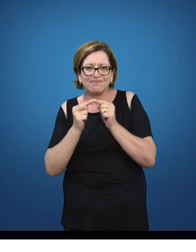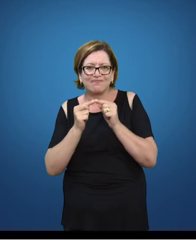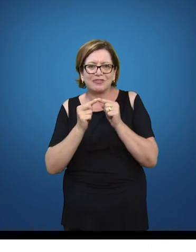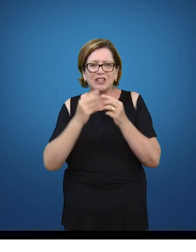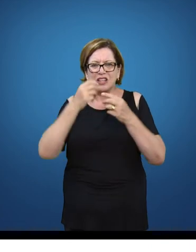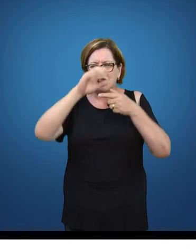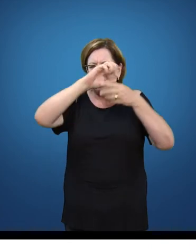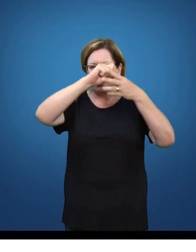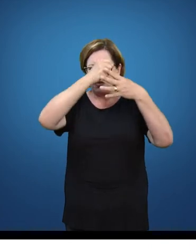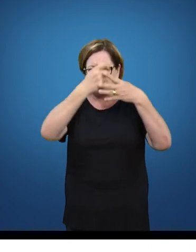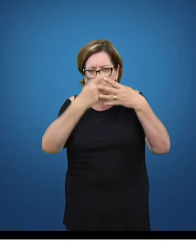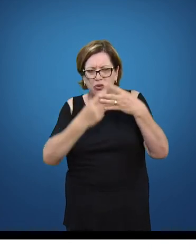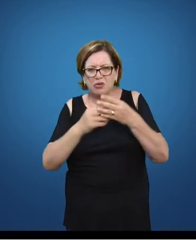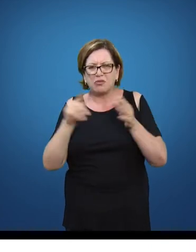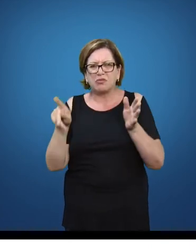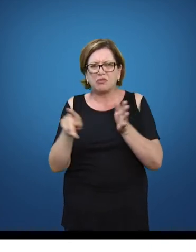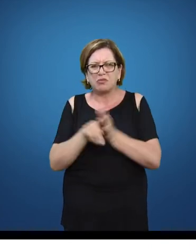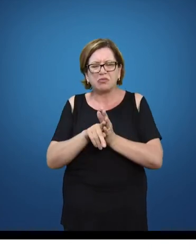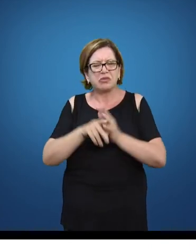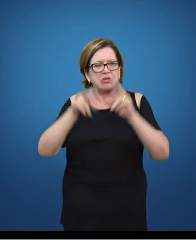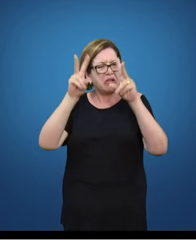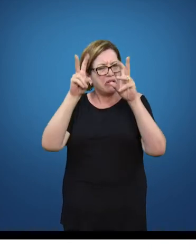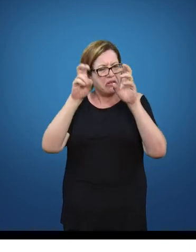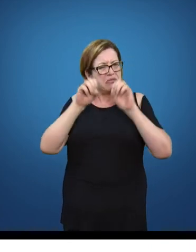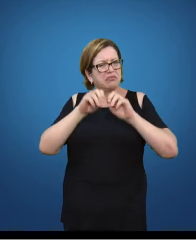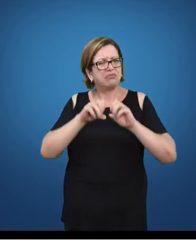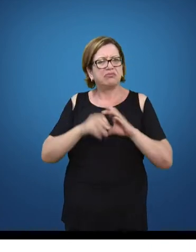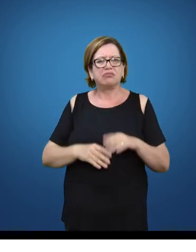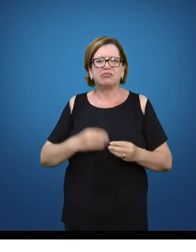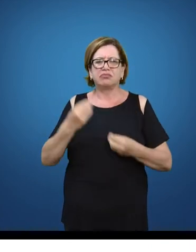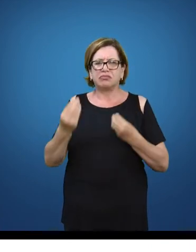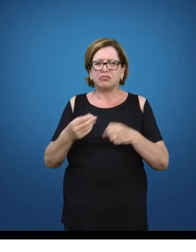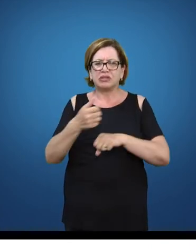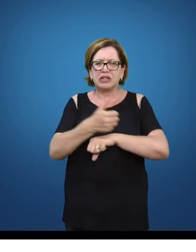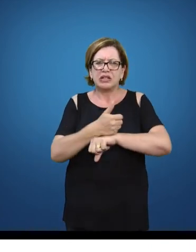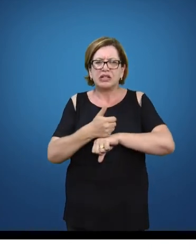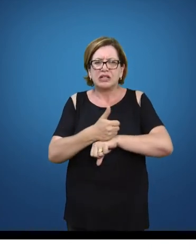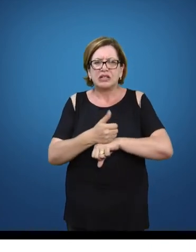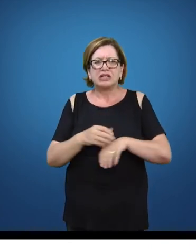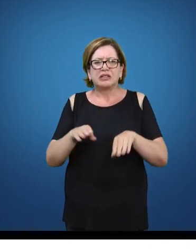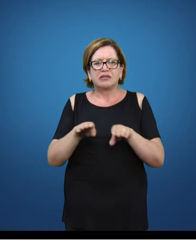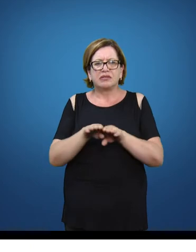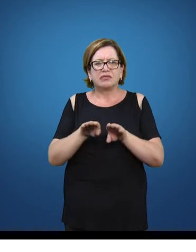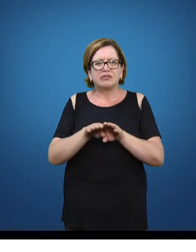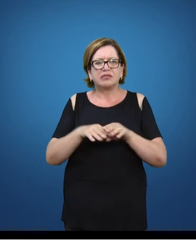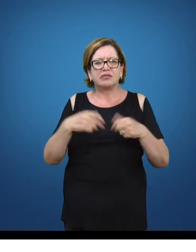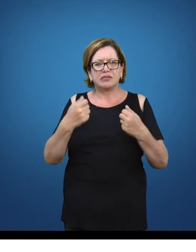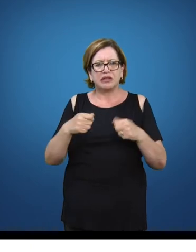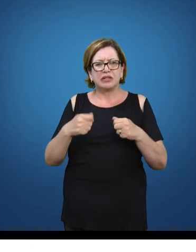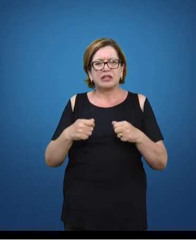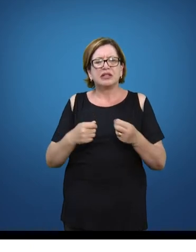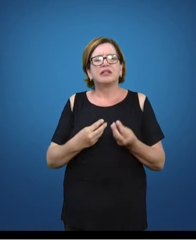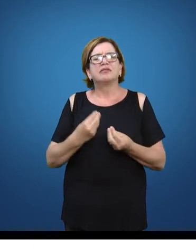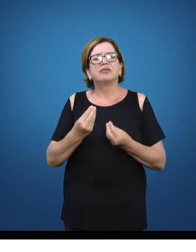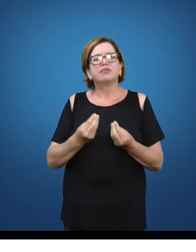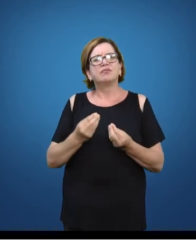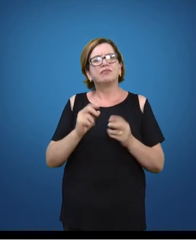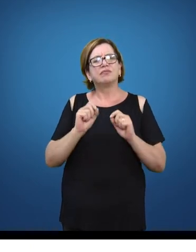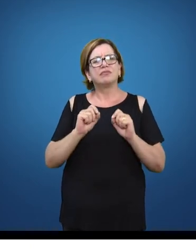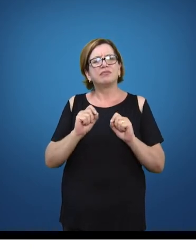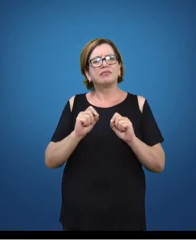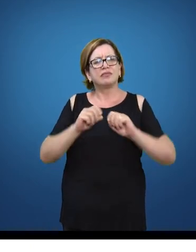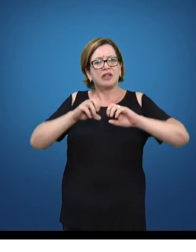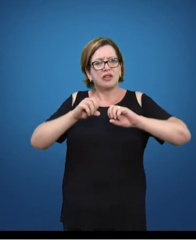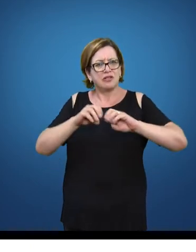arcabouço mesmo do seu conteúdo da sua profissão também necessita se ter uma